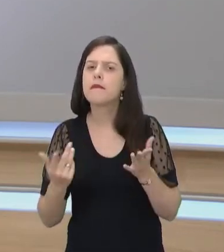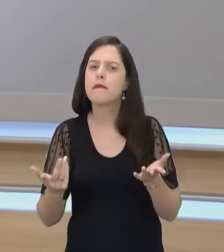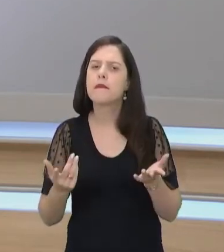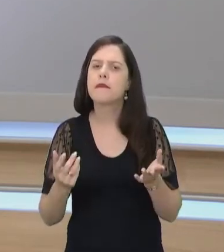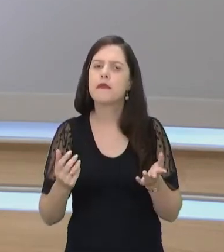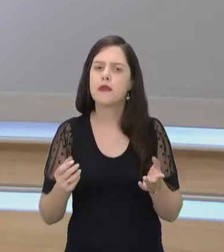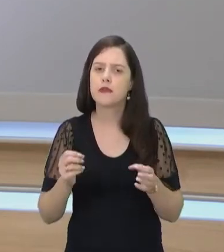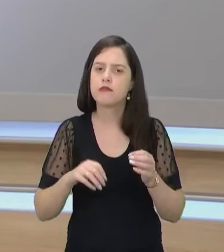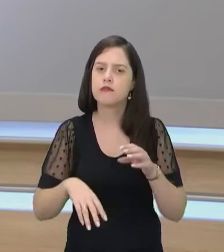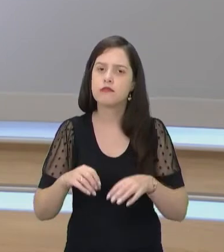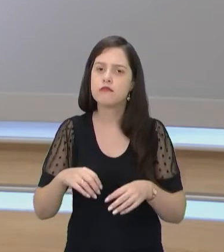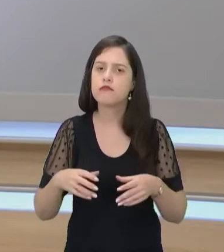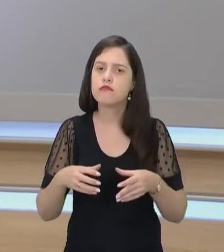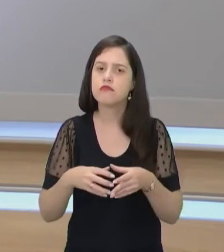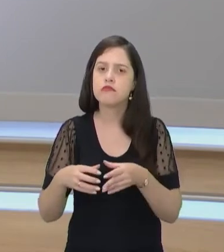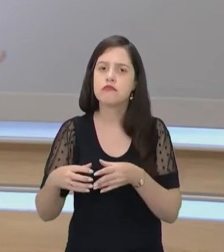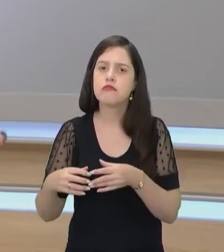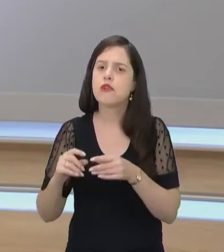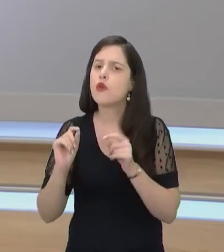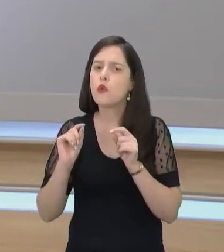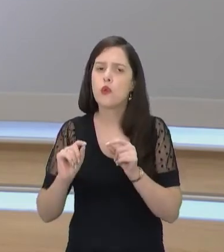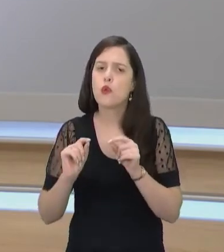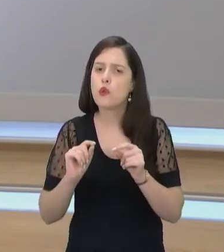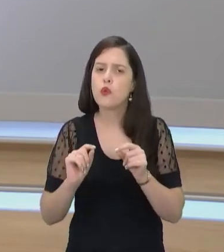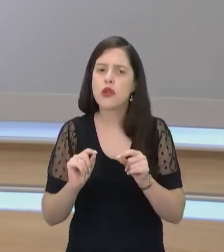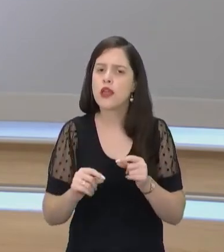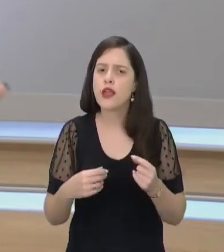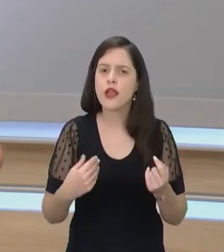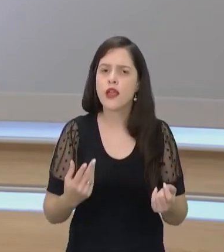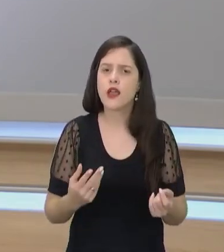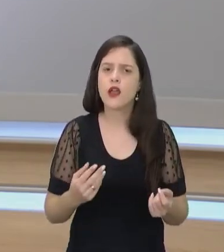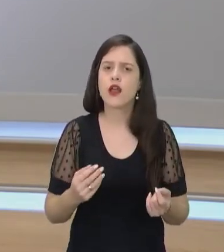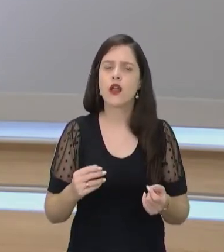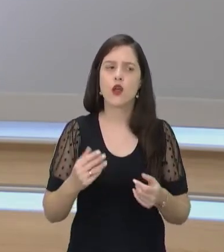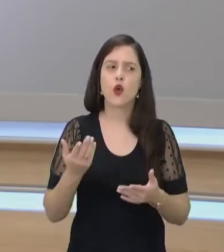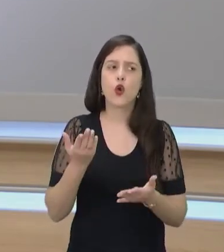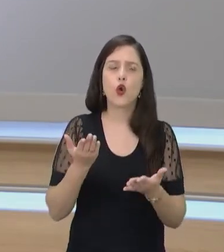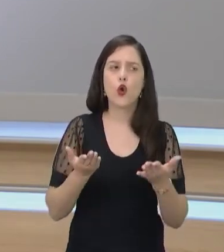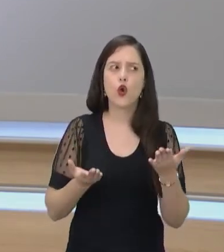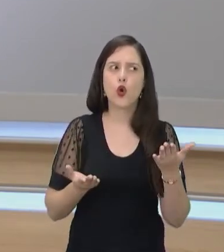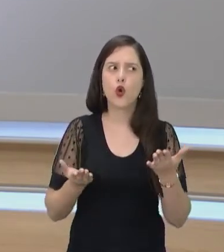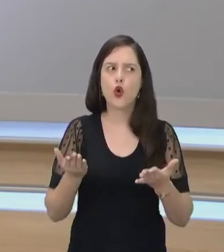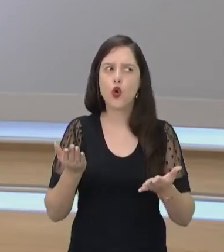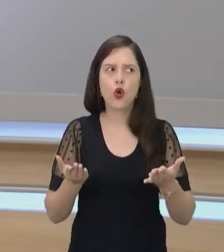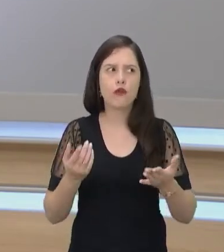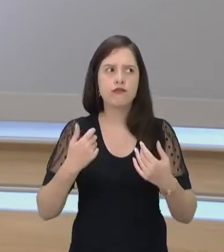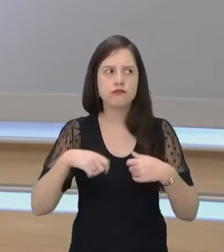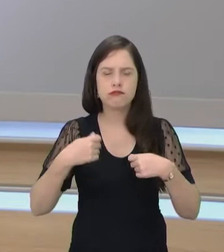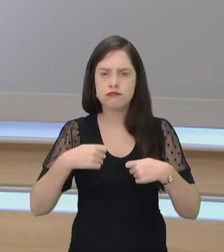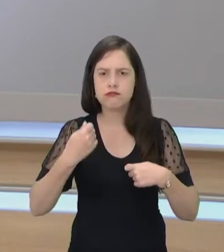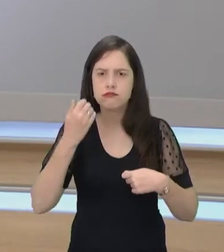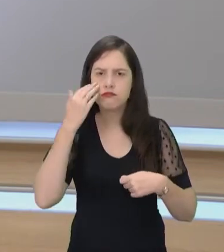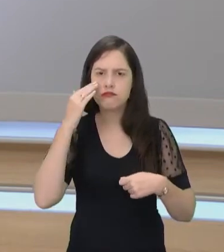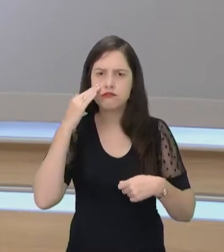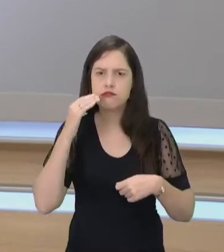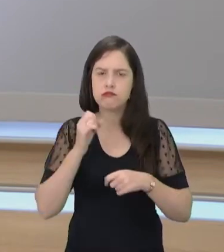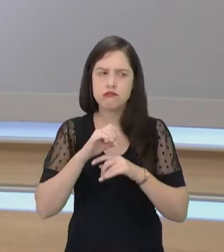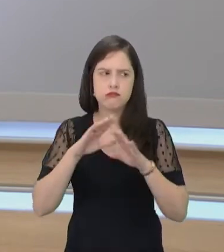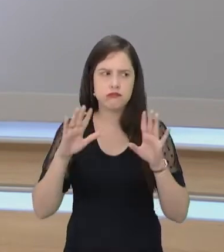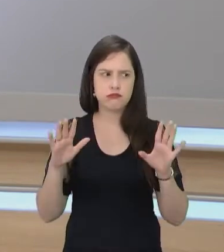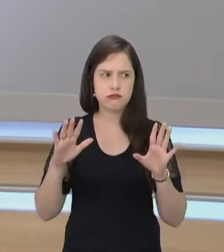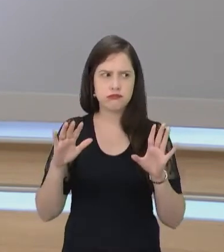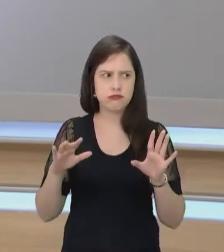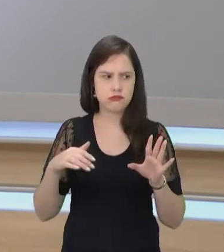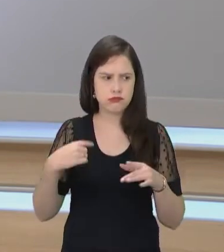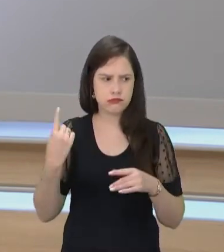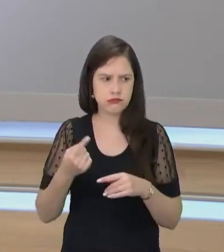céu aberto? Né? O que é um lixão controlado? O que é um aterro sanitário? Né? Então, mesmo